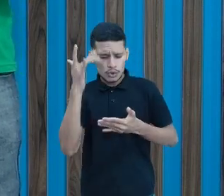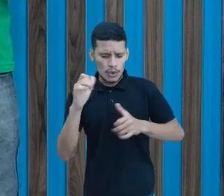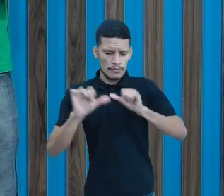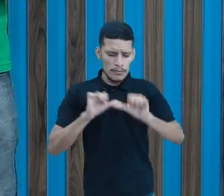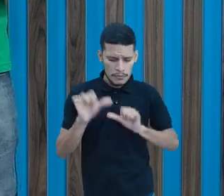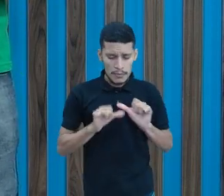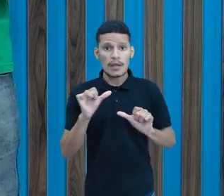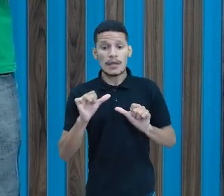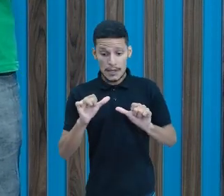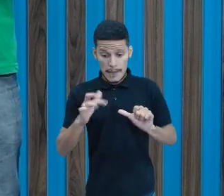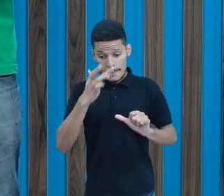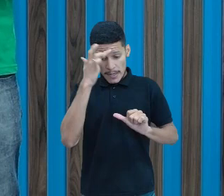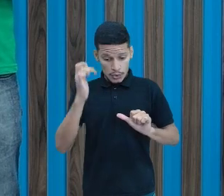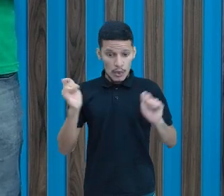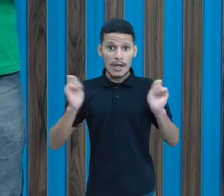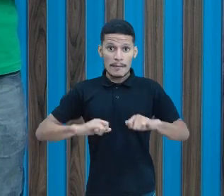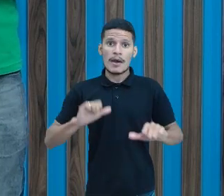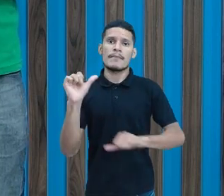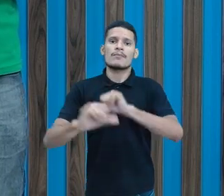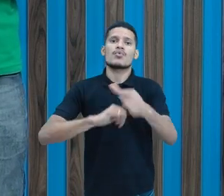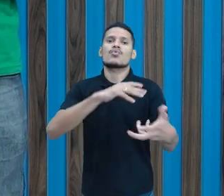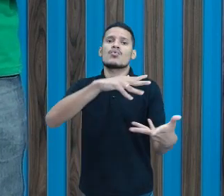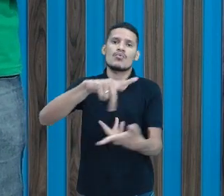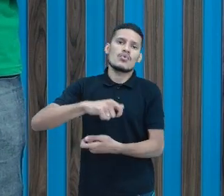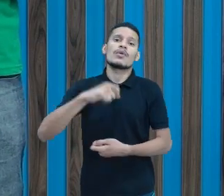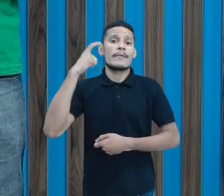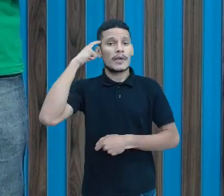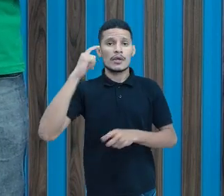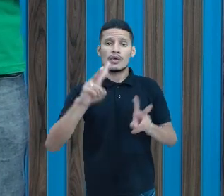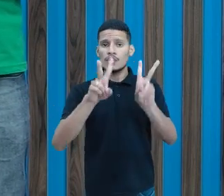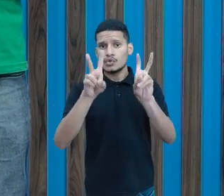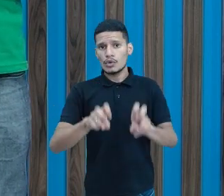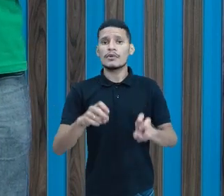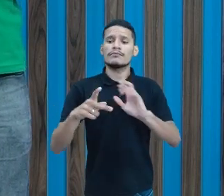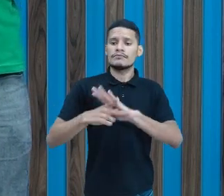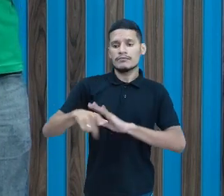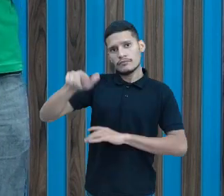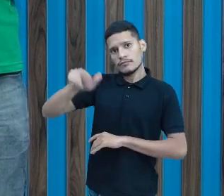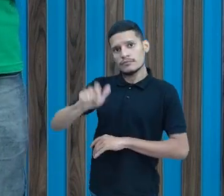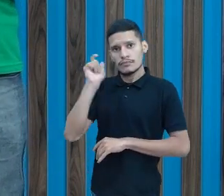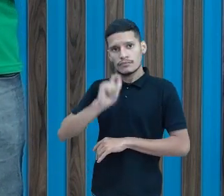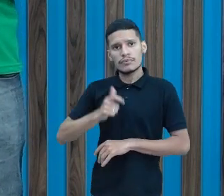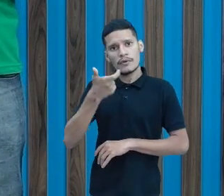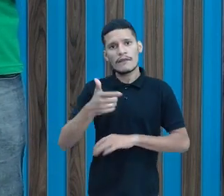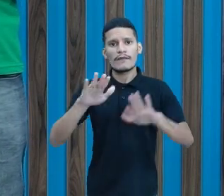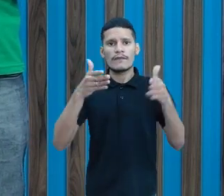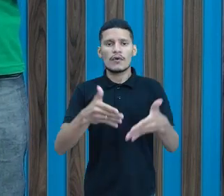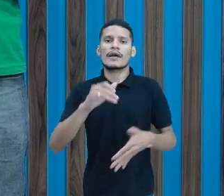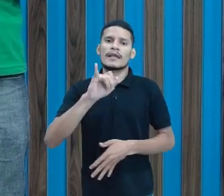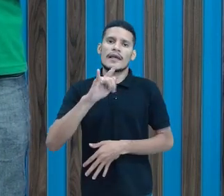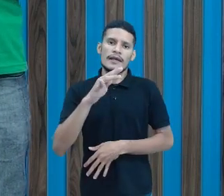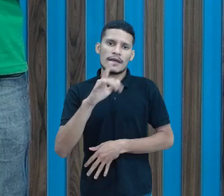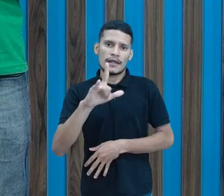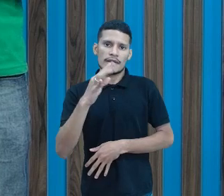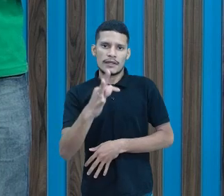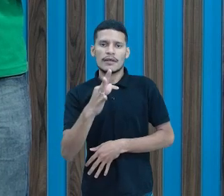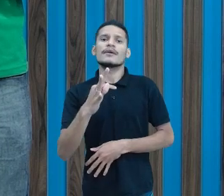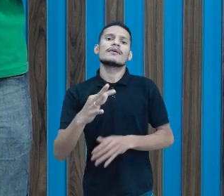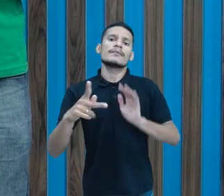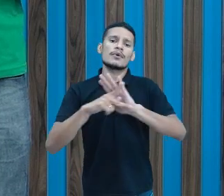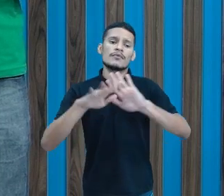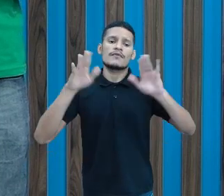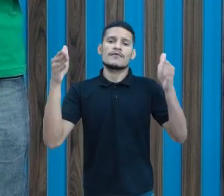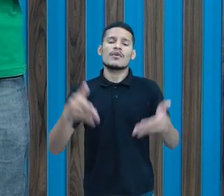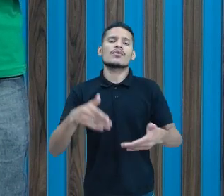aí é pensando no Paulo Freire que a gente constrói essas aulas de ILT, chamando a atenção para o mundo do trabalho, chamando a atenção para a dificuldade